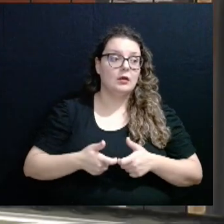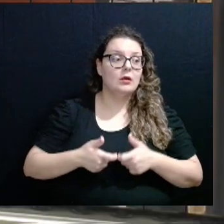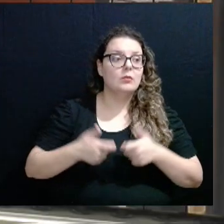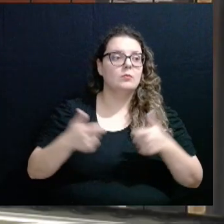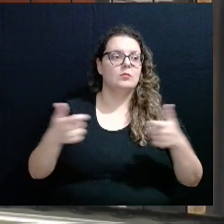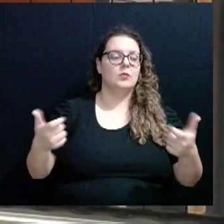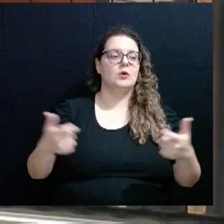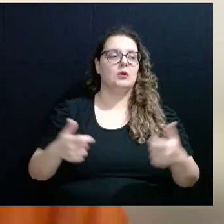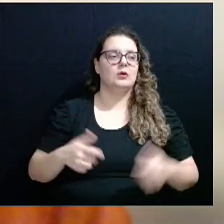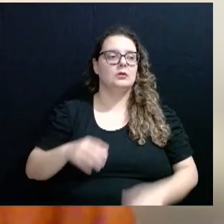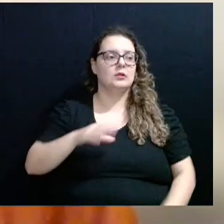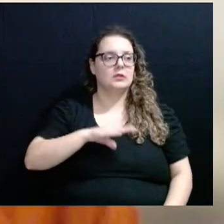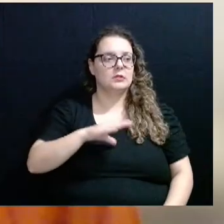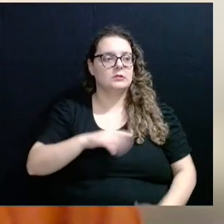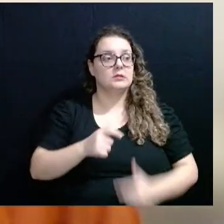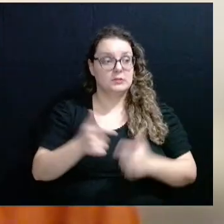cidades?